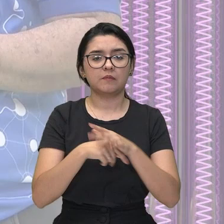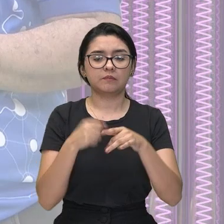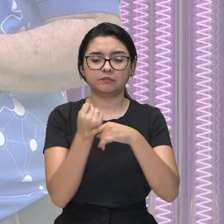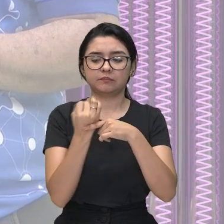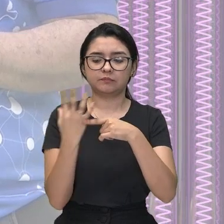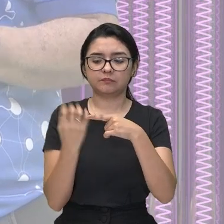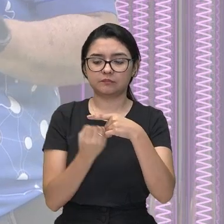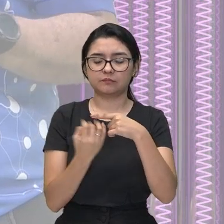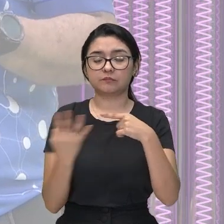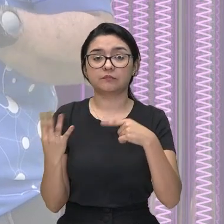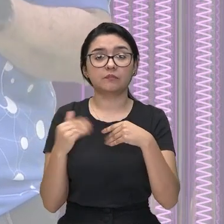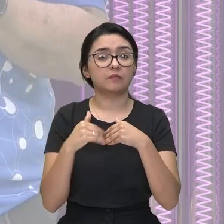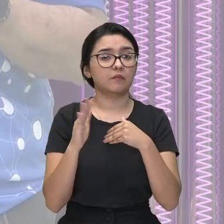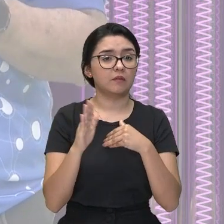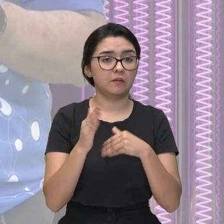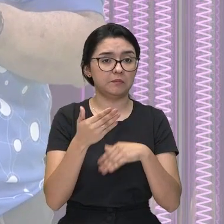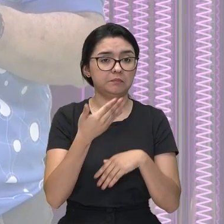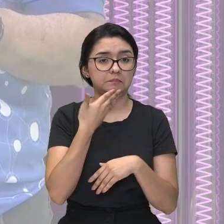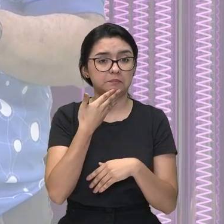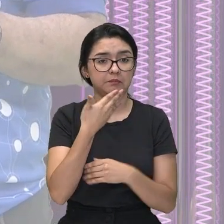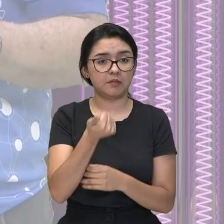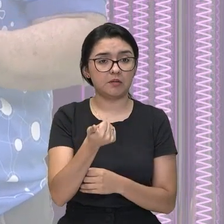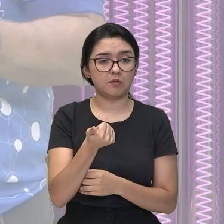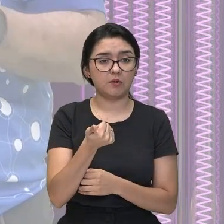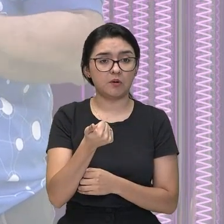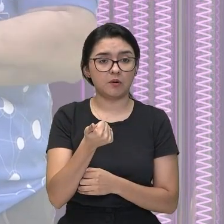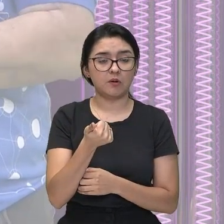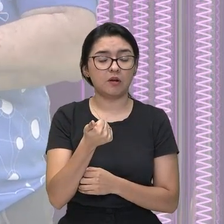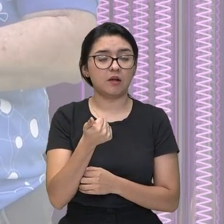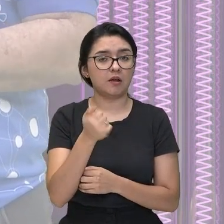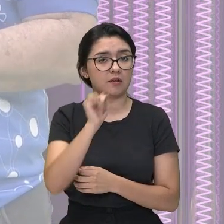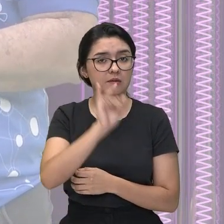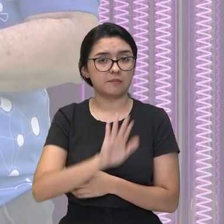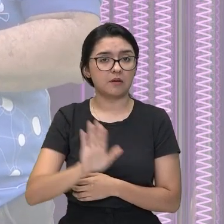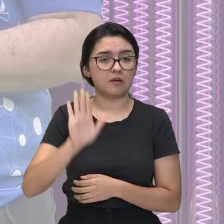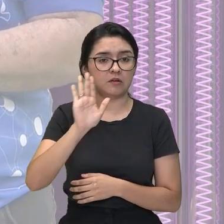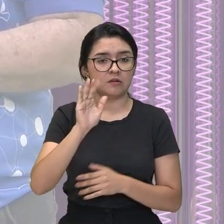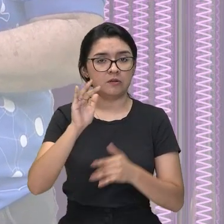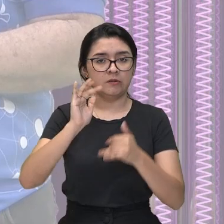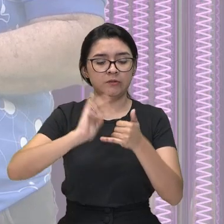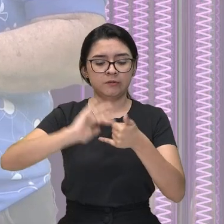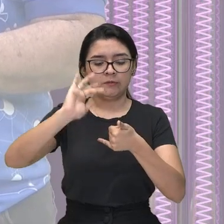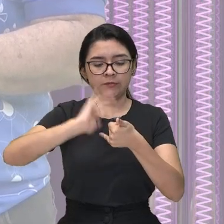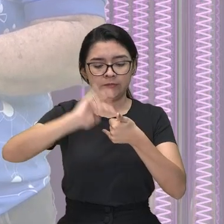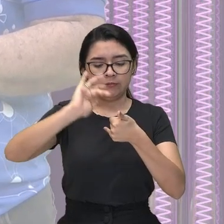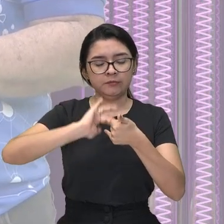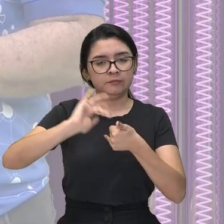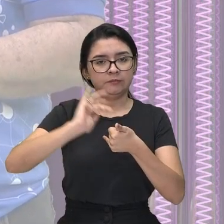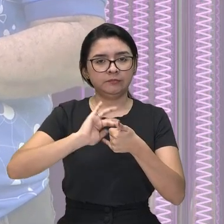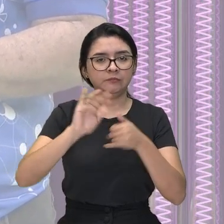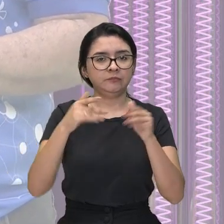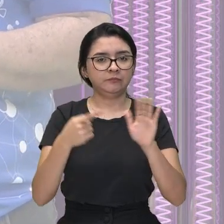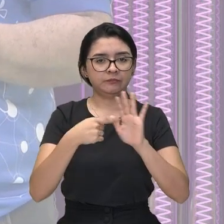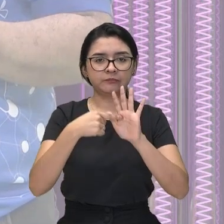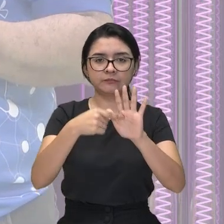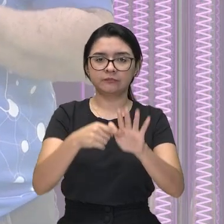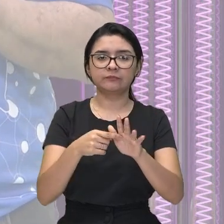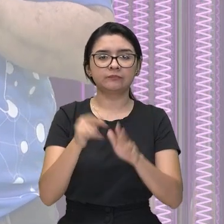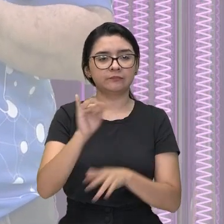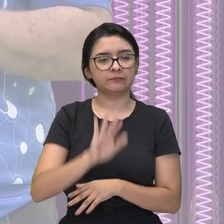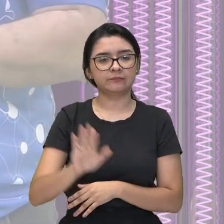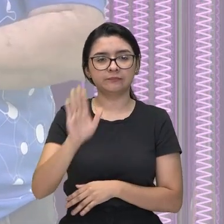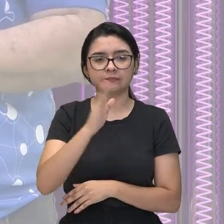mais pixel, pessoal, melhor a imagem, tá bom? Observa só na imagem aqui, ó, que eu tenho para falar para você ainda sobre essa situação.